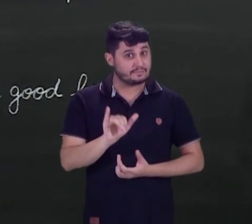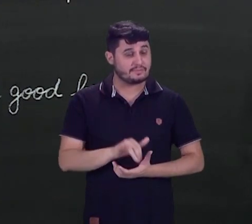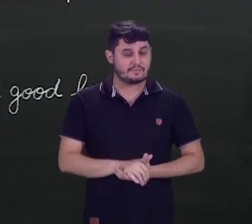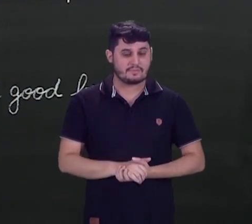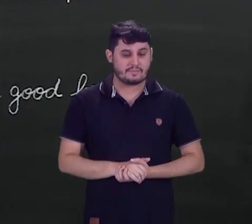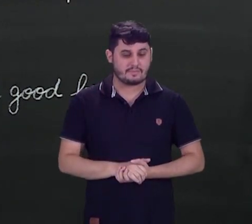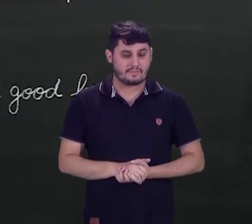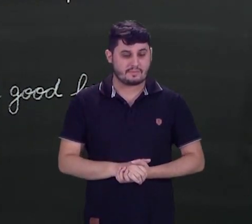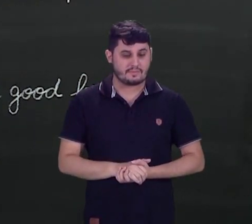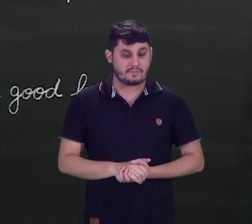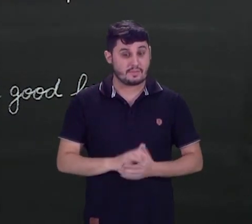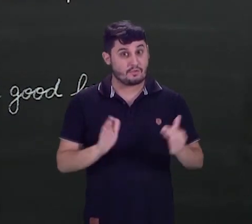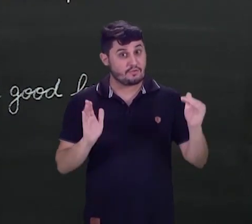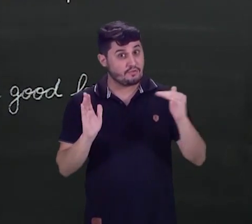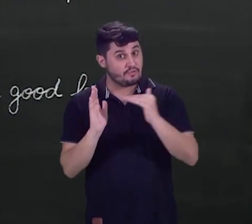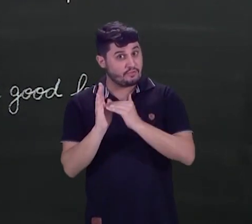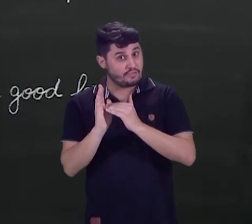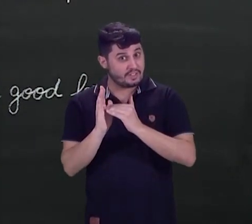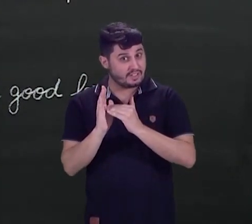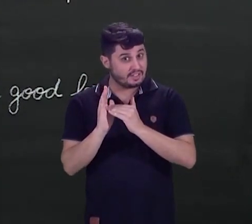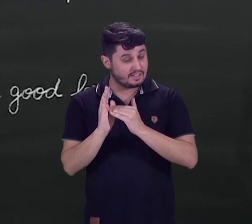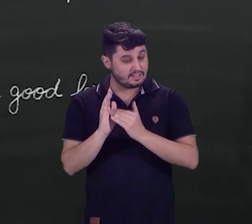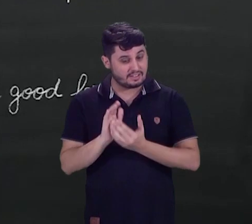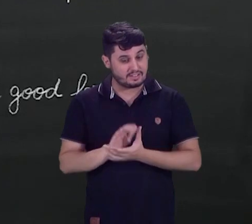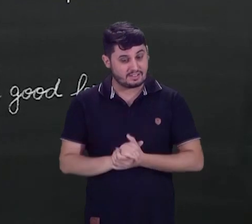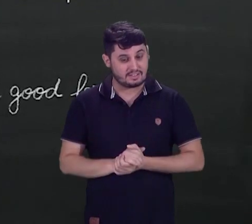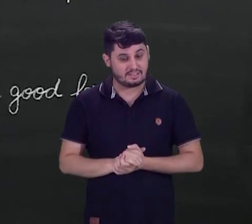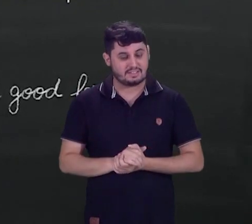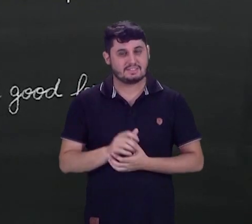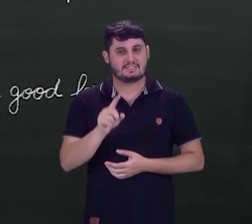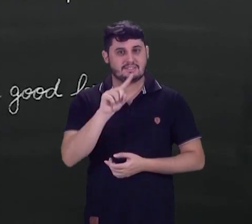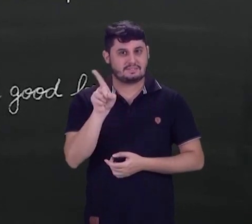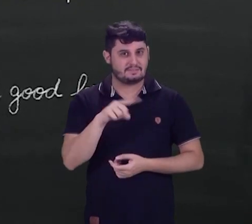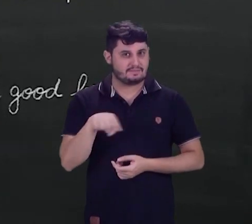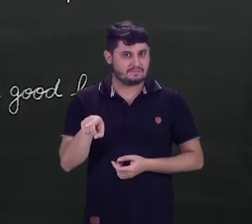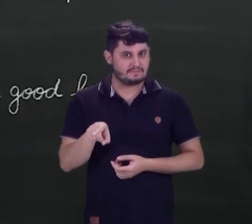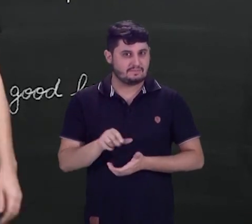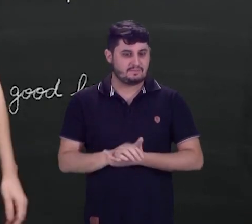Y, and finalmente,